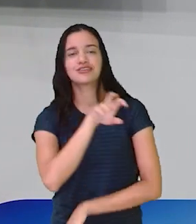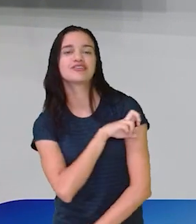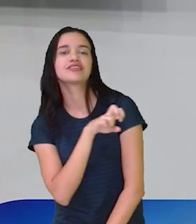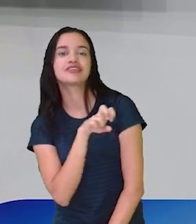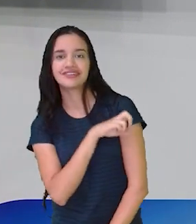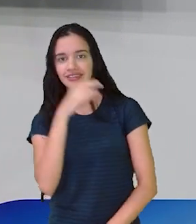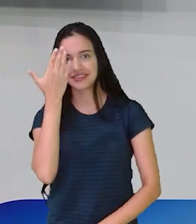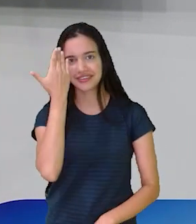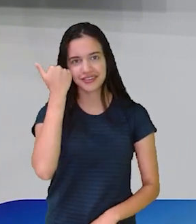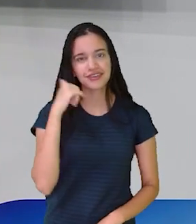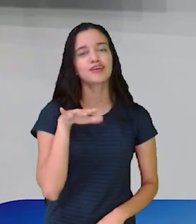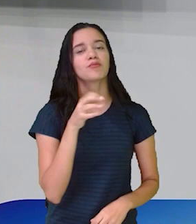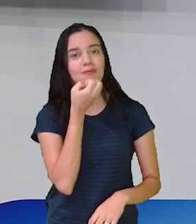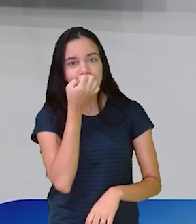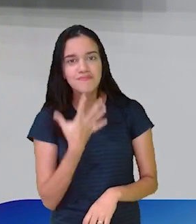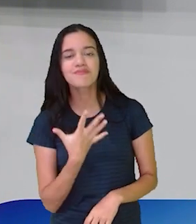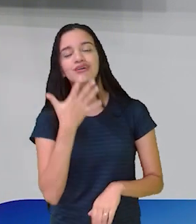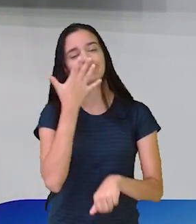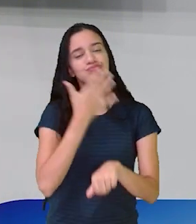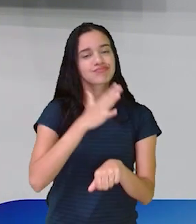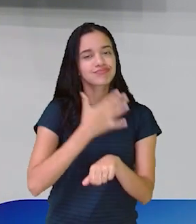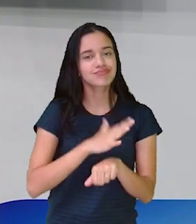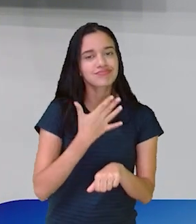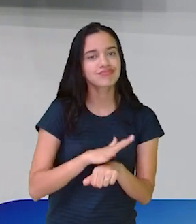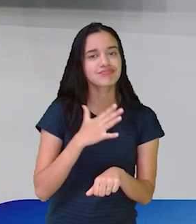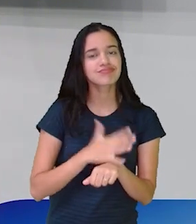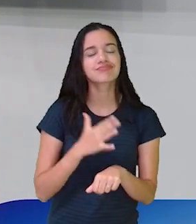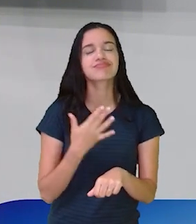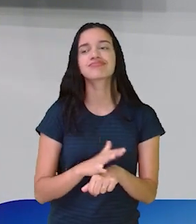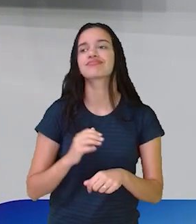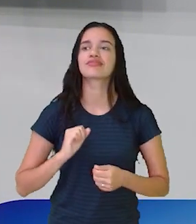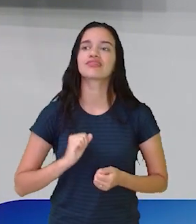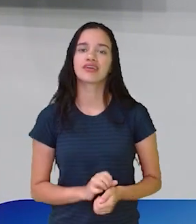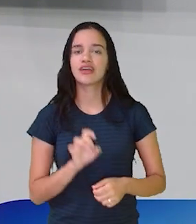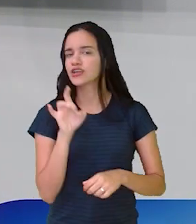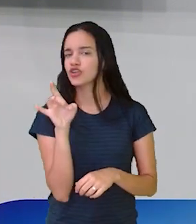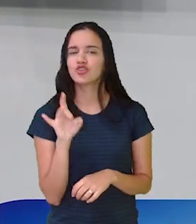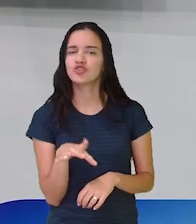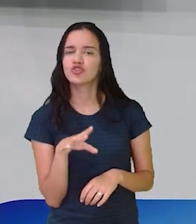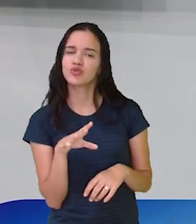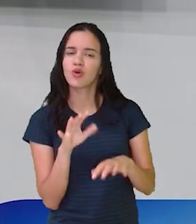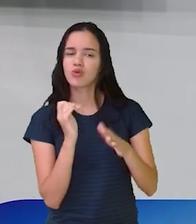sabe fazer muito bem. É só correr pro abraço, é só